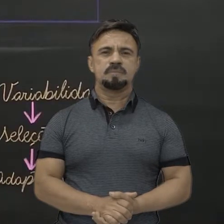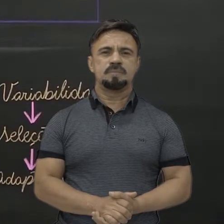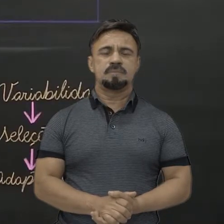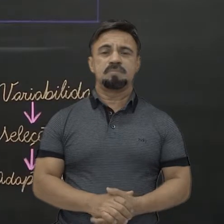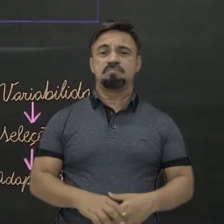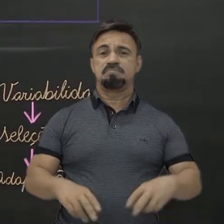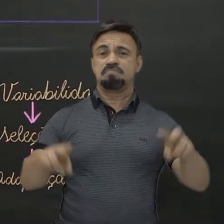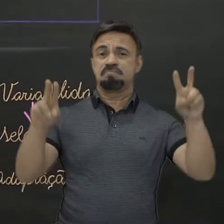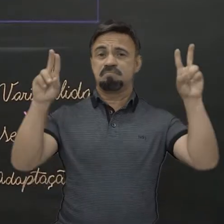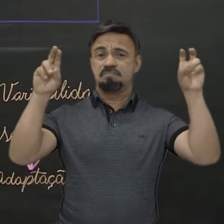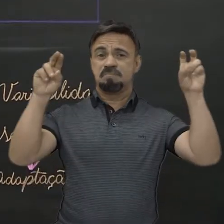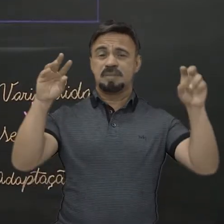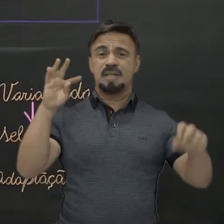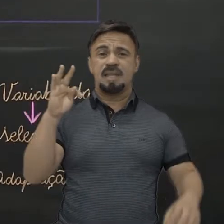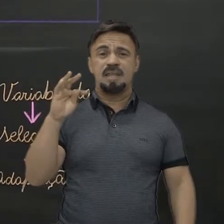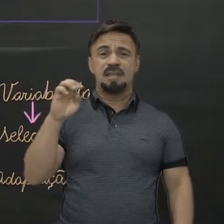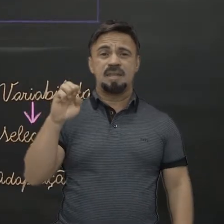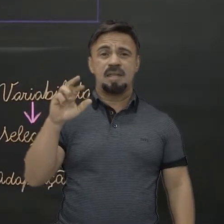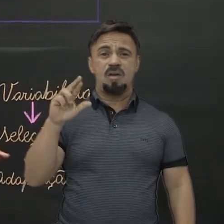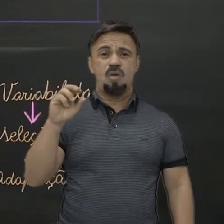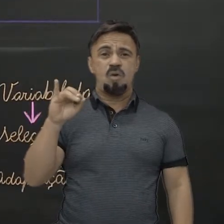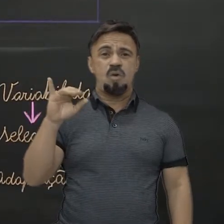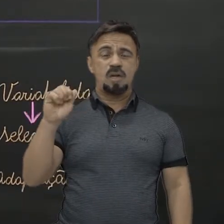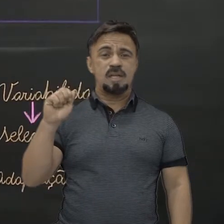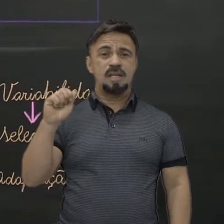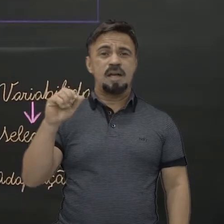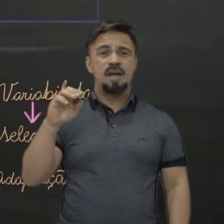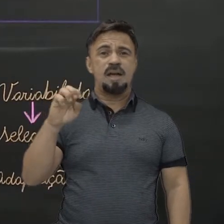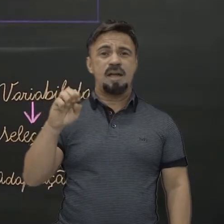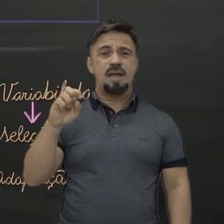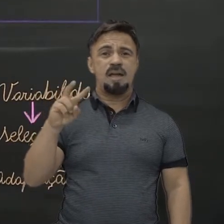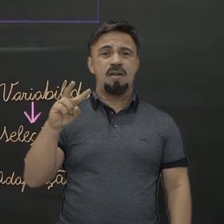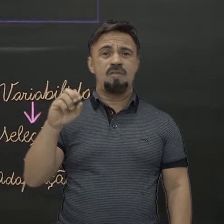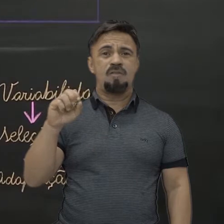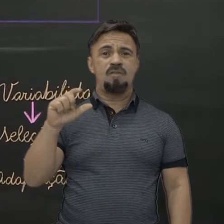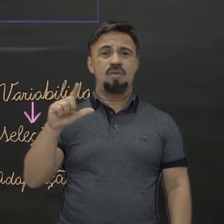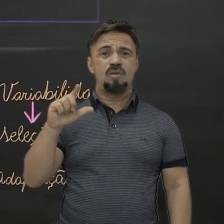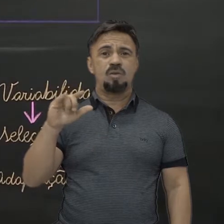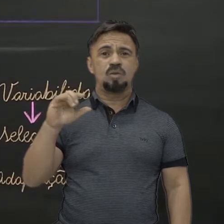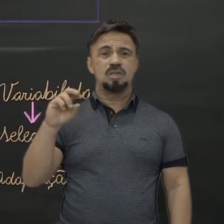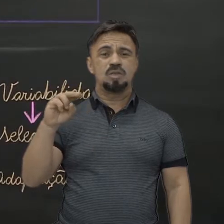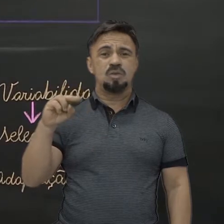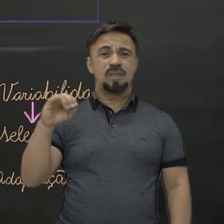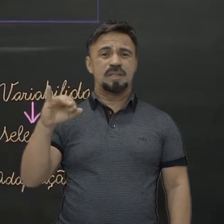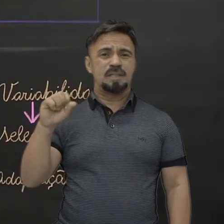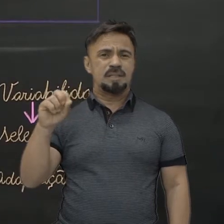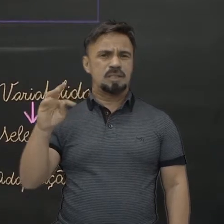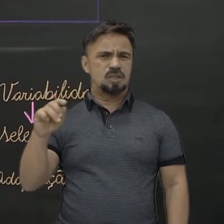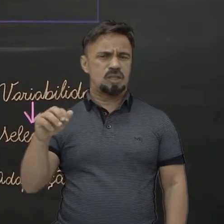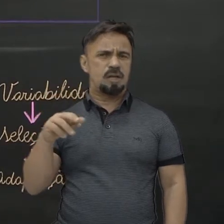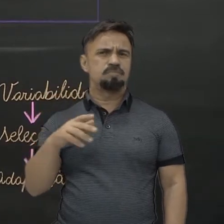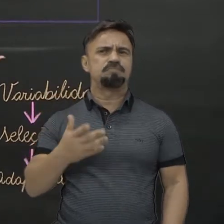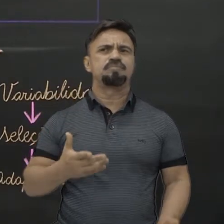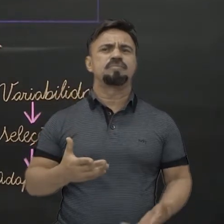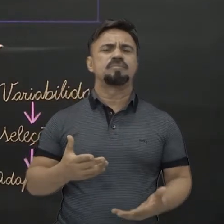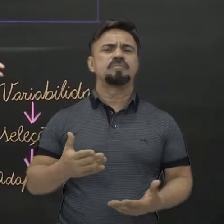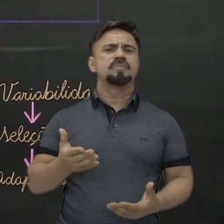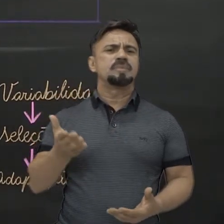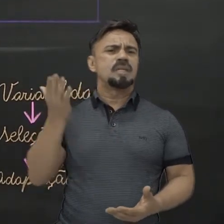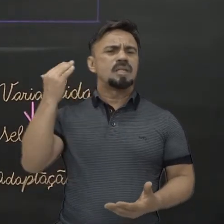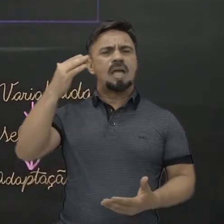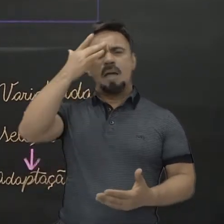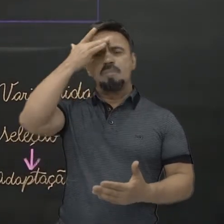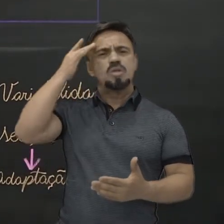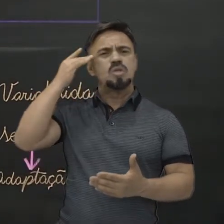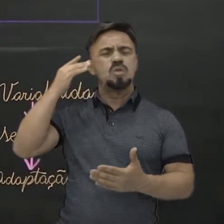Teorias evolucionistas, esse é o tema da aula de hoje. E eu sou a professora Rafaela Lima. Durante muito tempo, o ser humano achava que a Terra ela tinha um